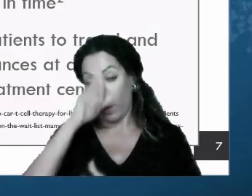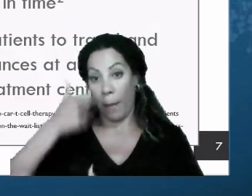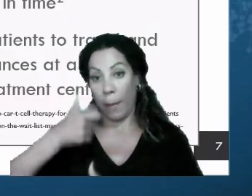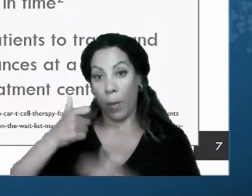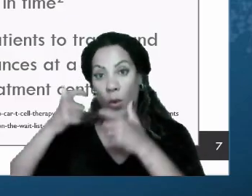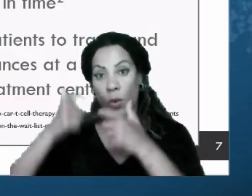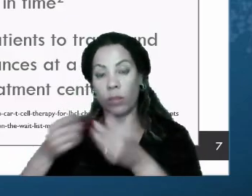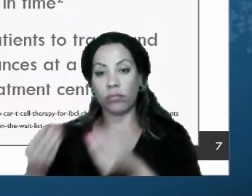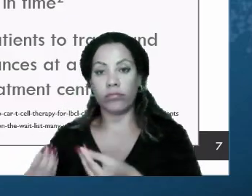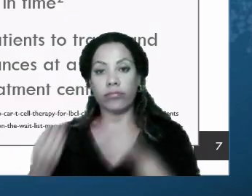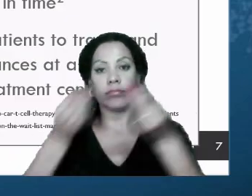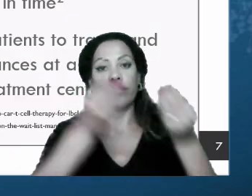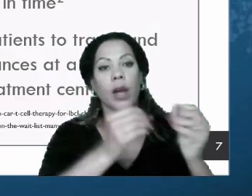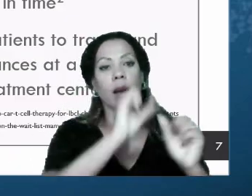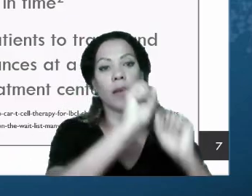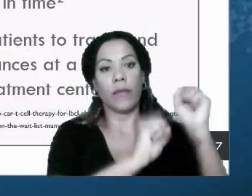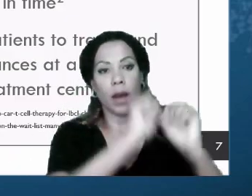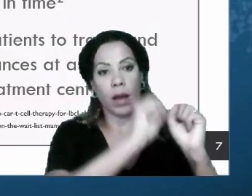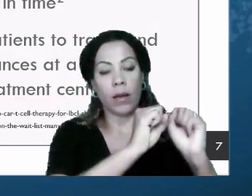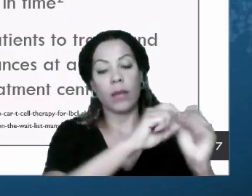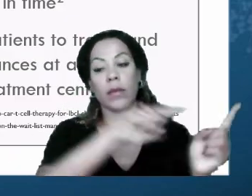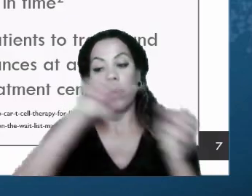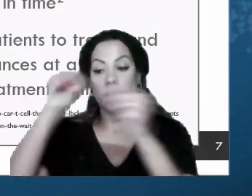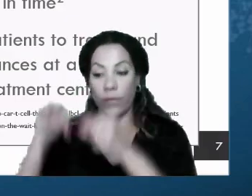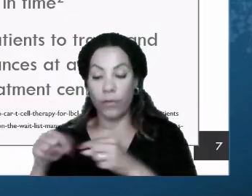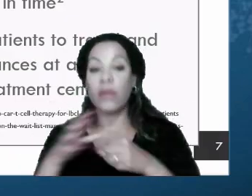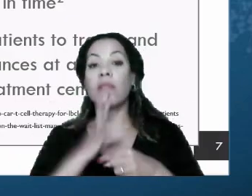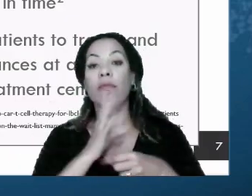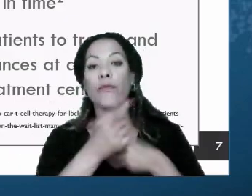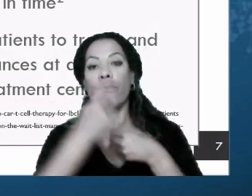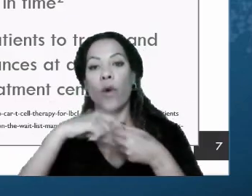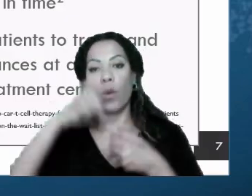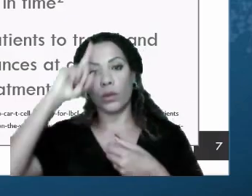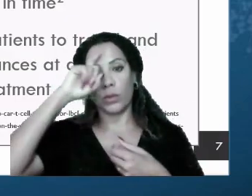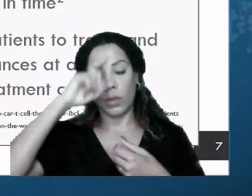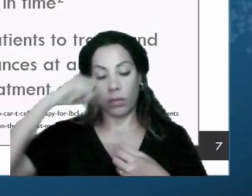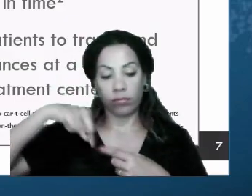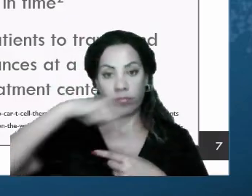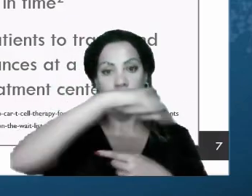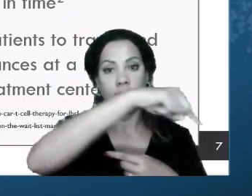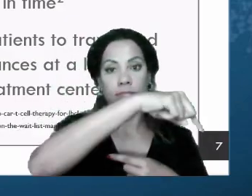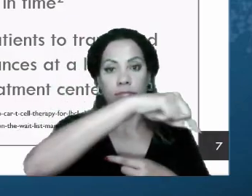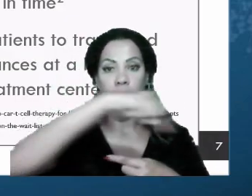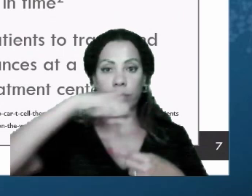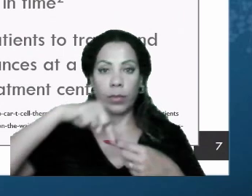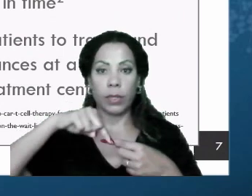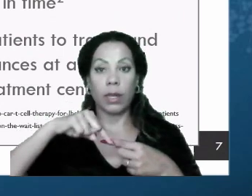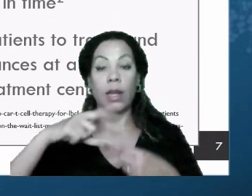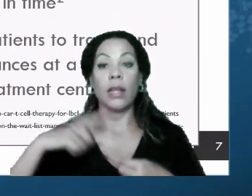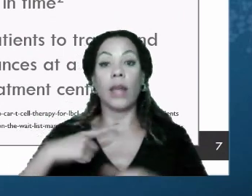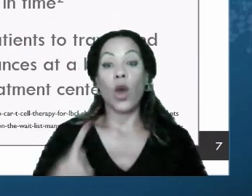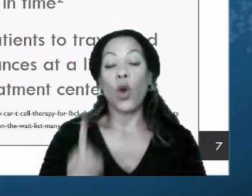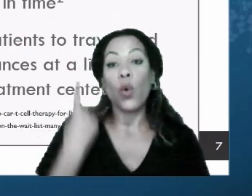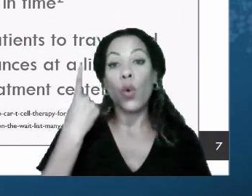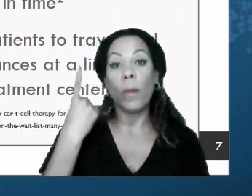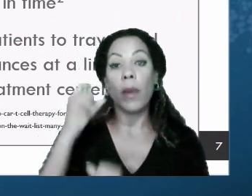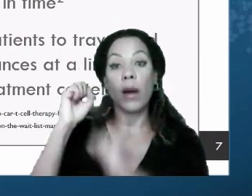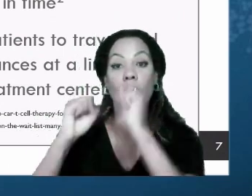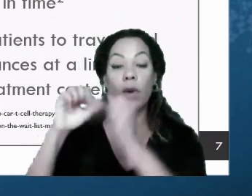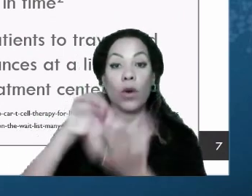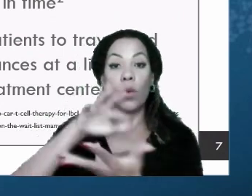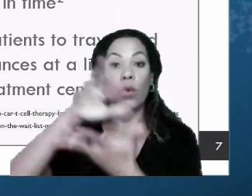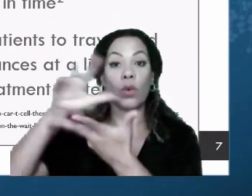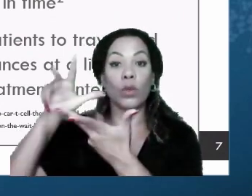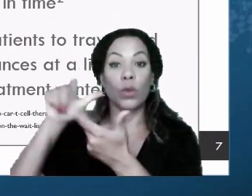a fábrica e depois de volta para o hospital. E, geralmente, existe uma instalação por país, ou seja, a